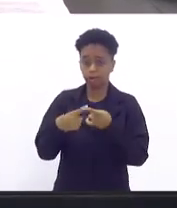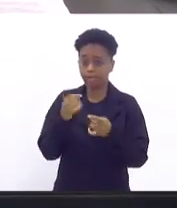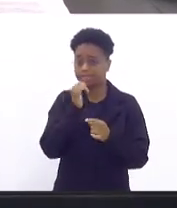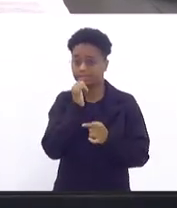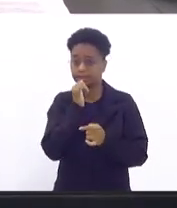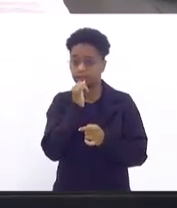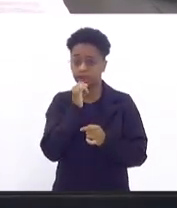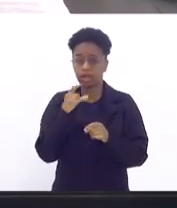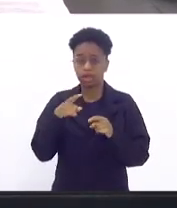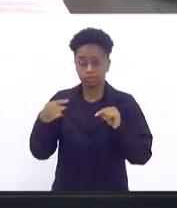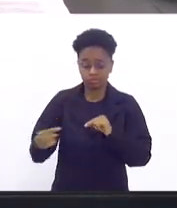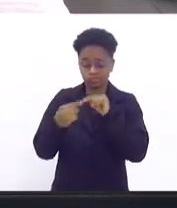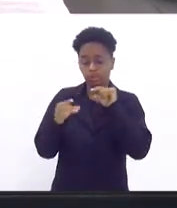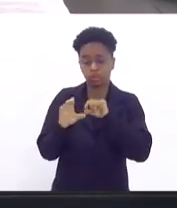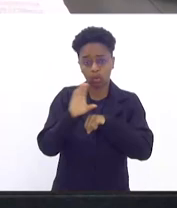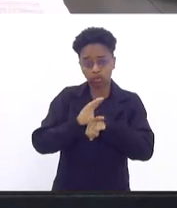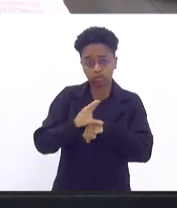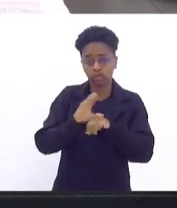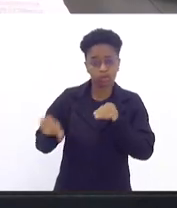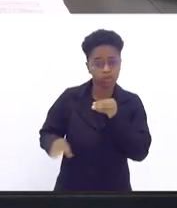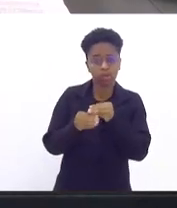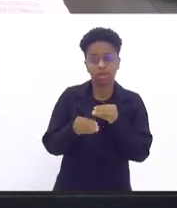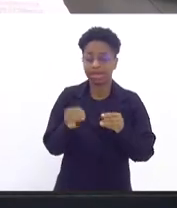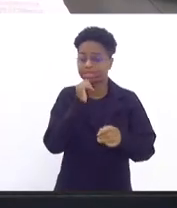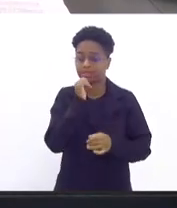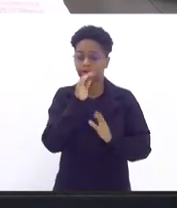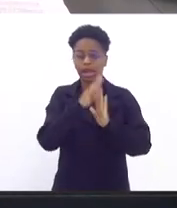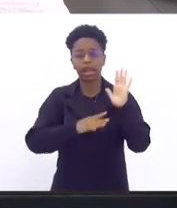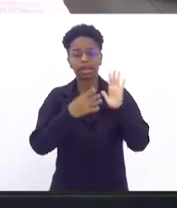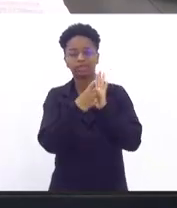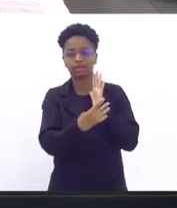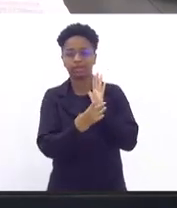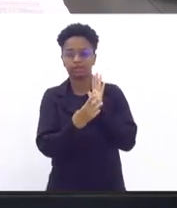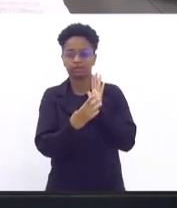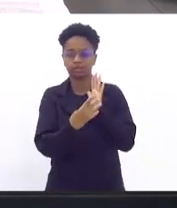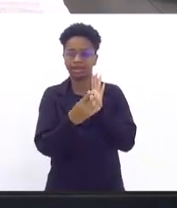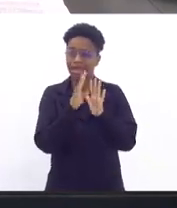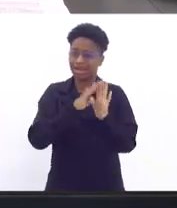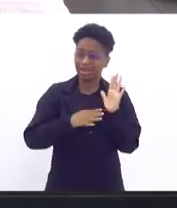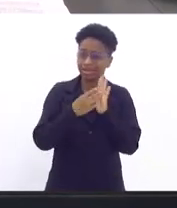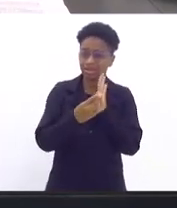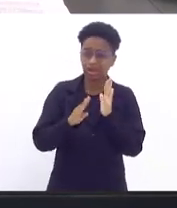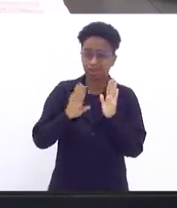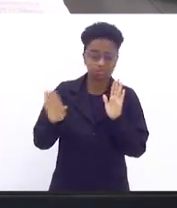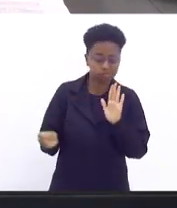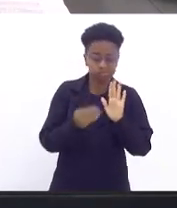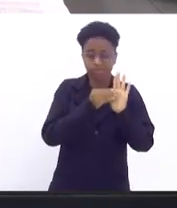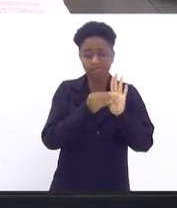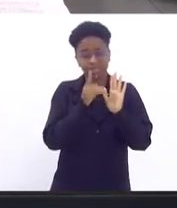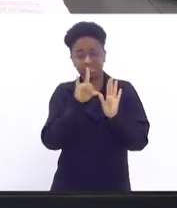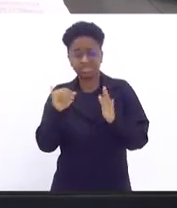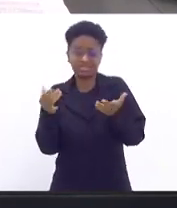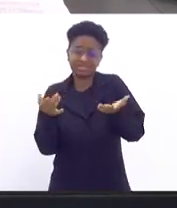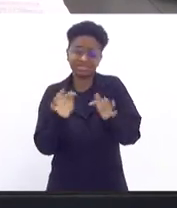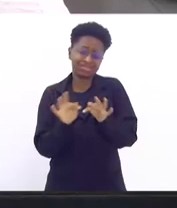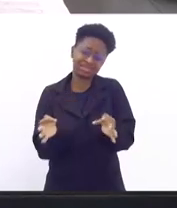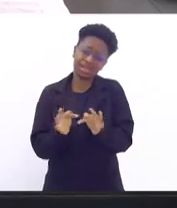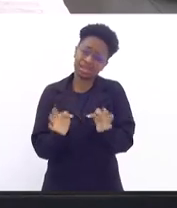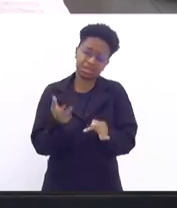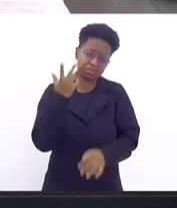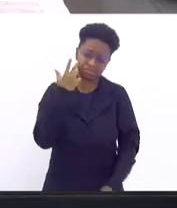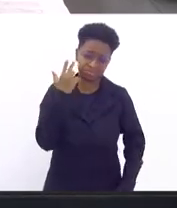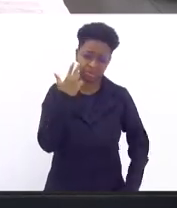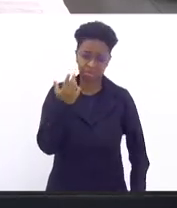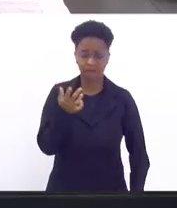é claro que a gente tem que discutir a matéria por exemplo calendário calendário anexação de datas de calendário É a coisa simples